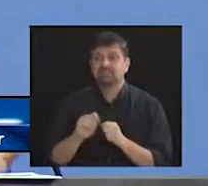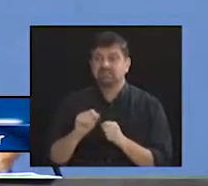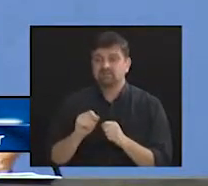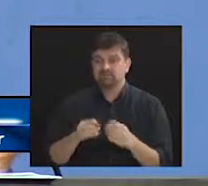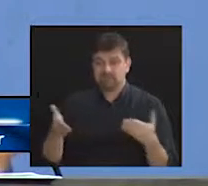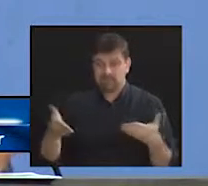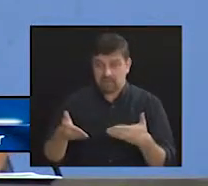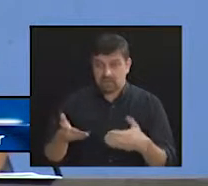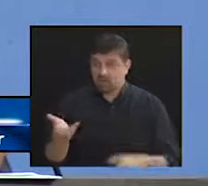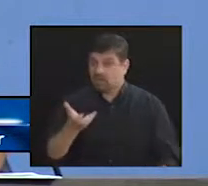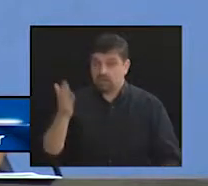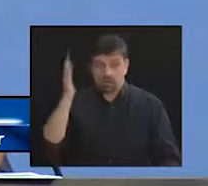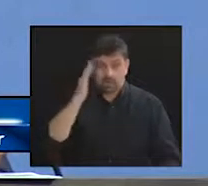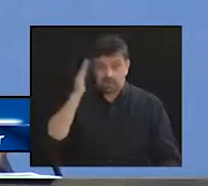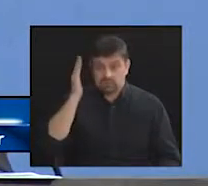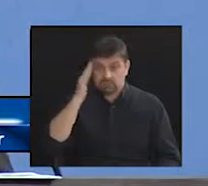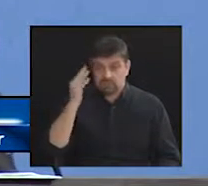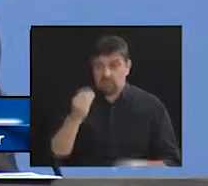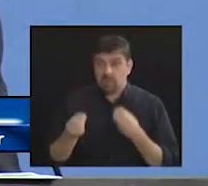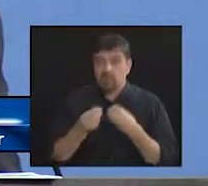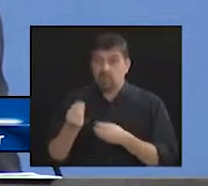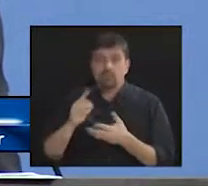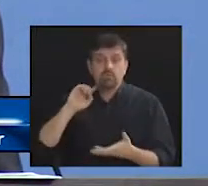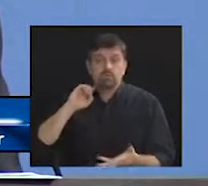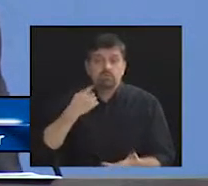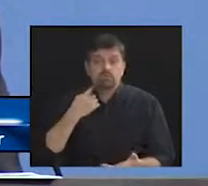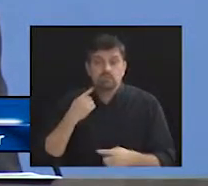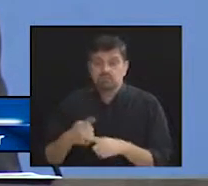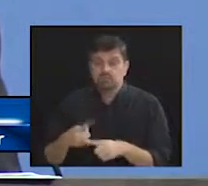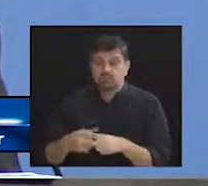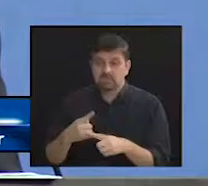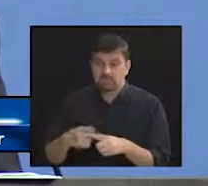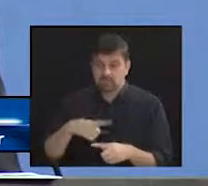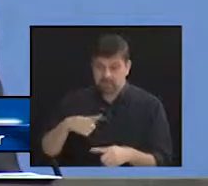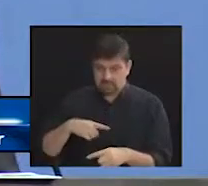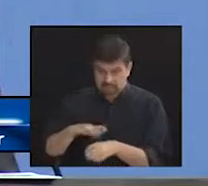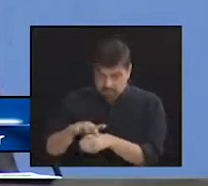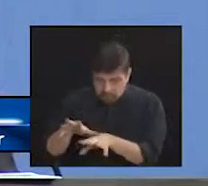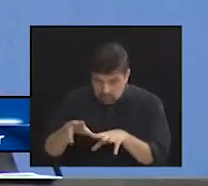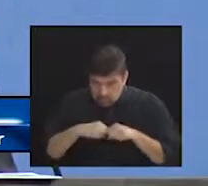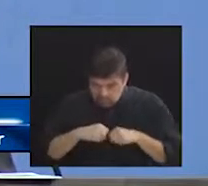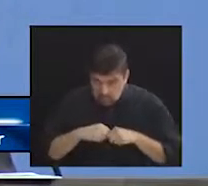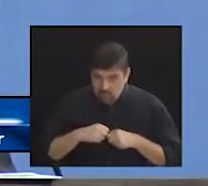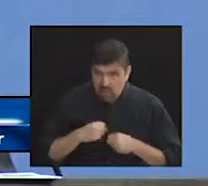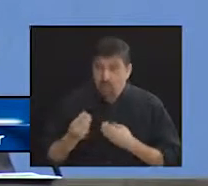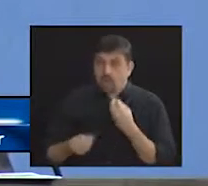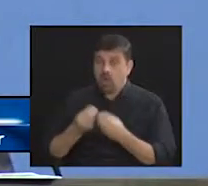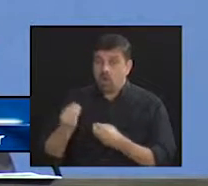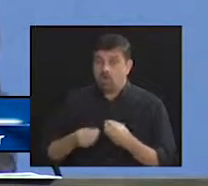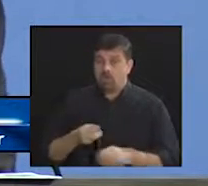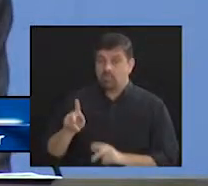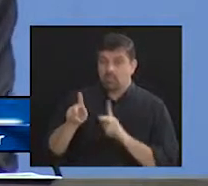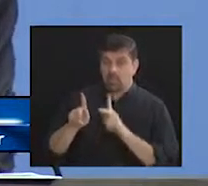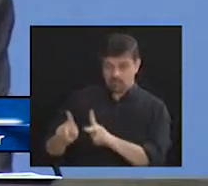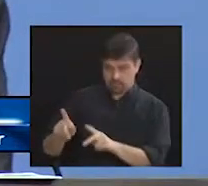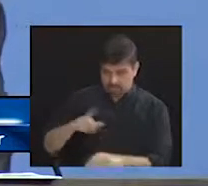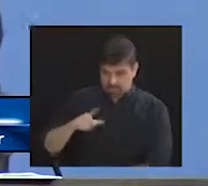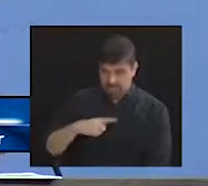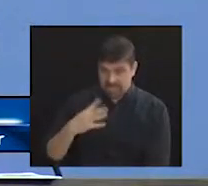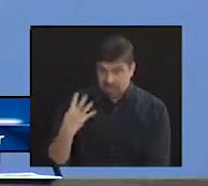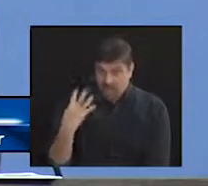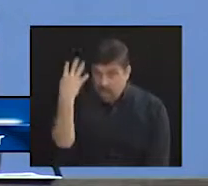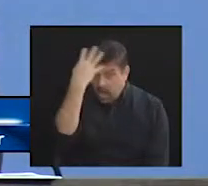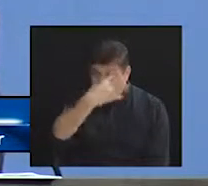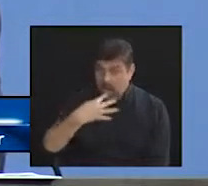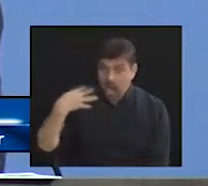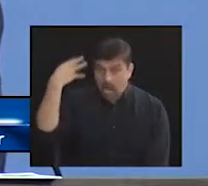precisa saber que tipo de contaminação essa água é teve se os moradores vão ser ressarcidos de se despedir de quatro